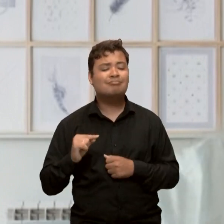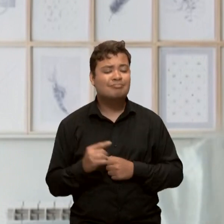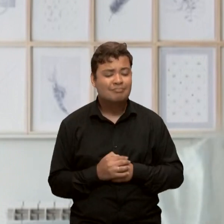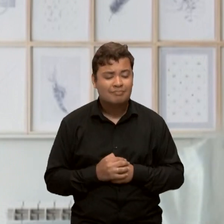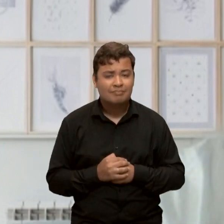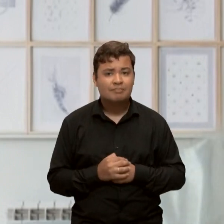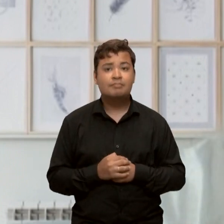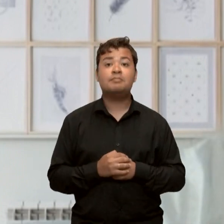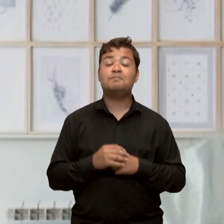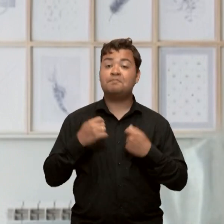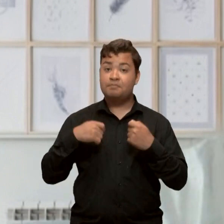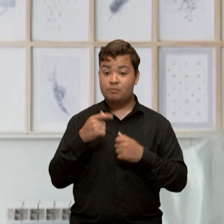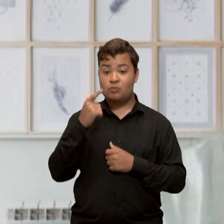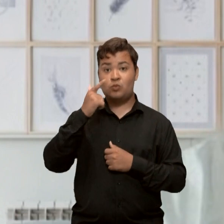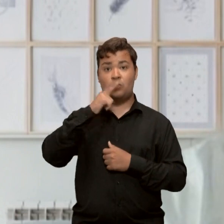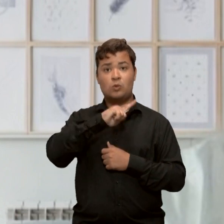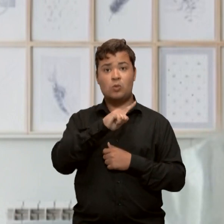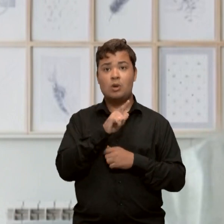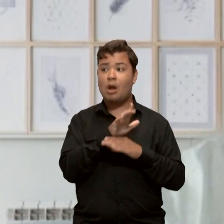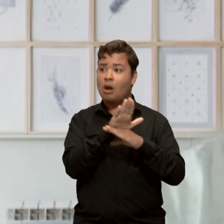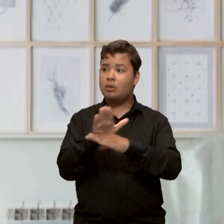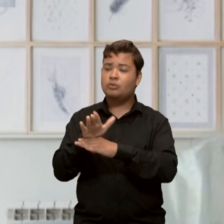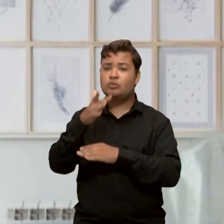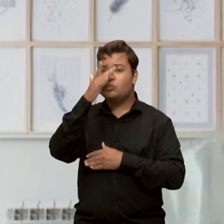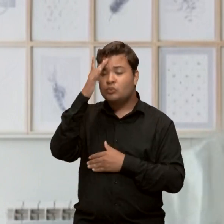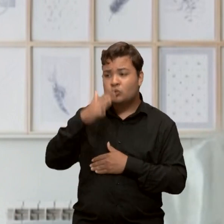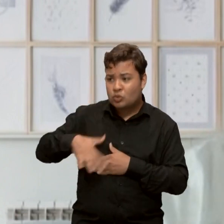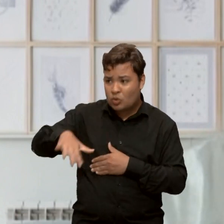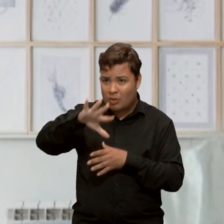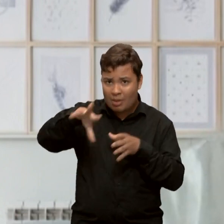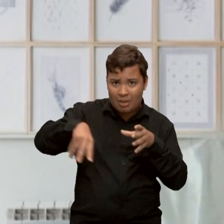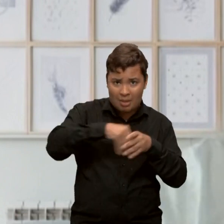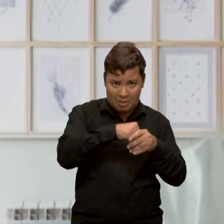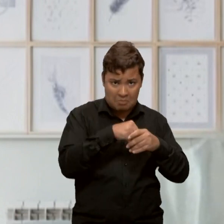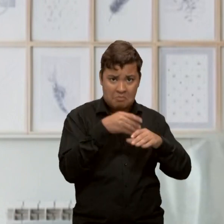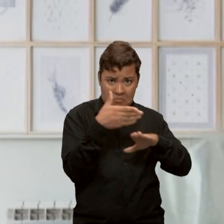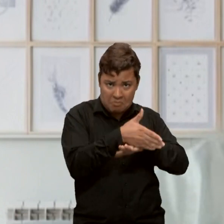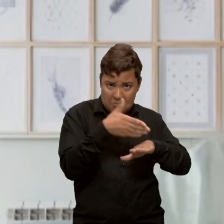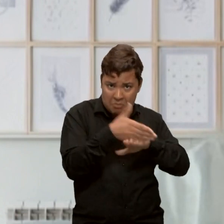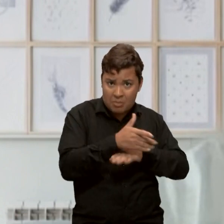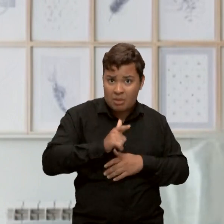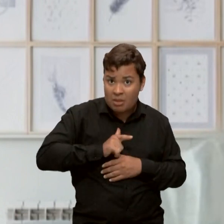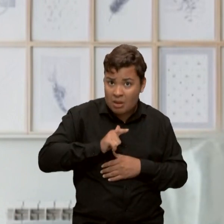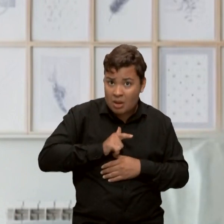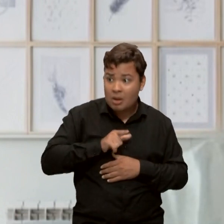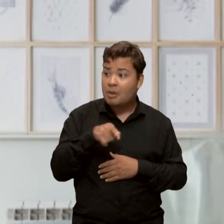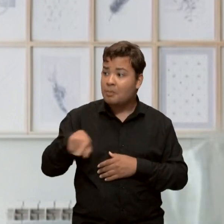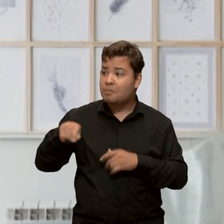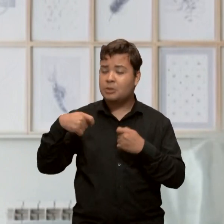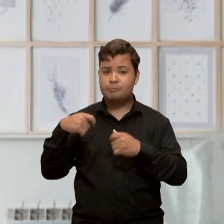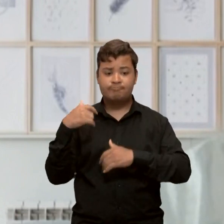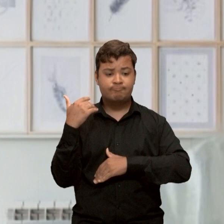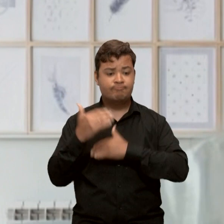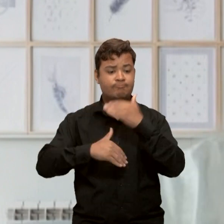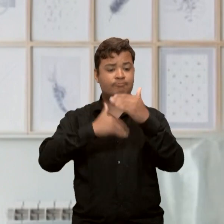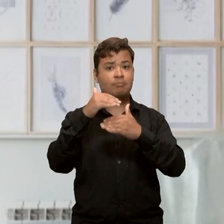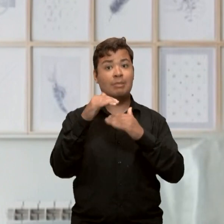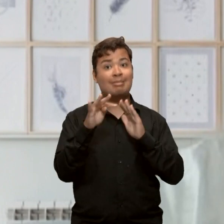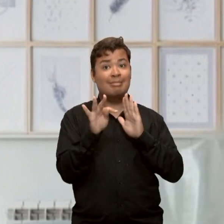conseguir propiciar que aquelas pessoas que frequentam as atividades tenham desenvolvimento técnico e